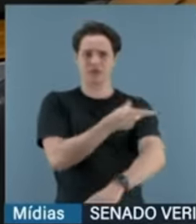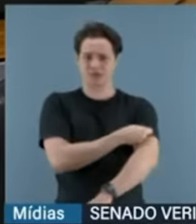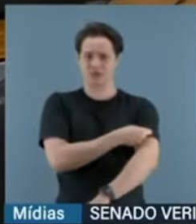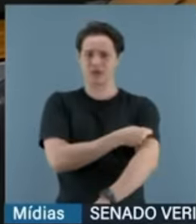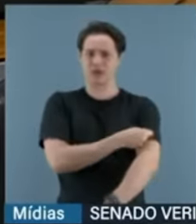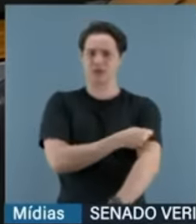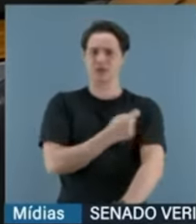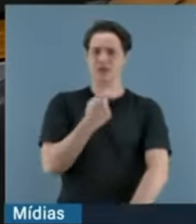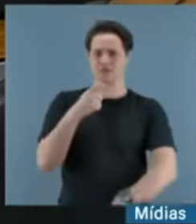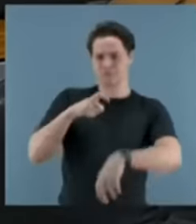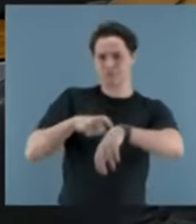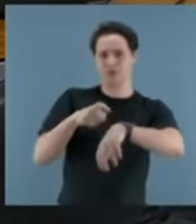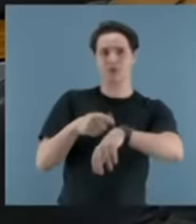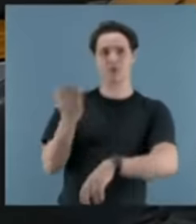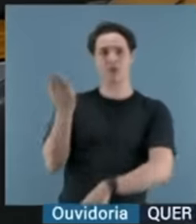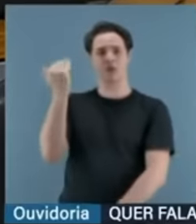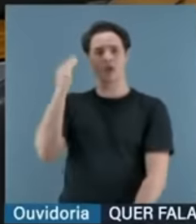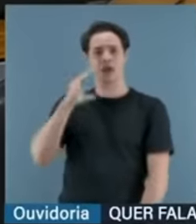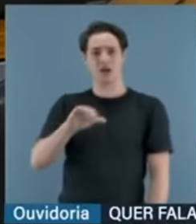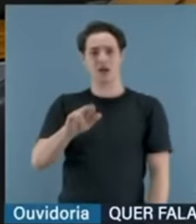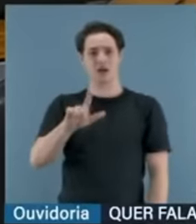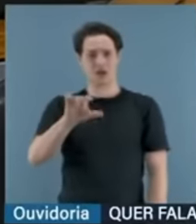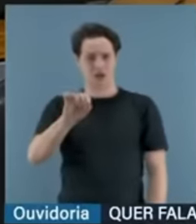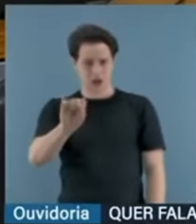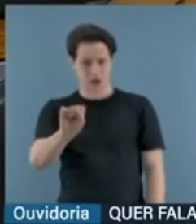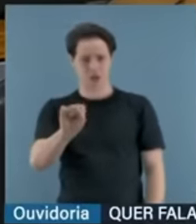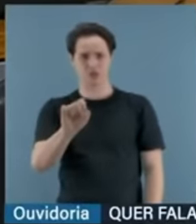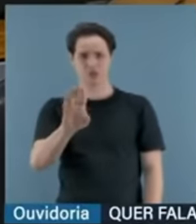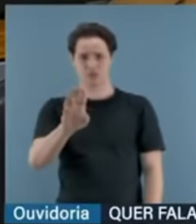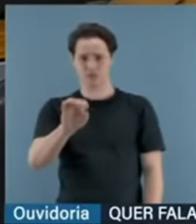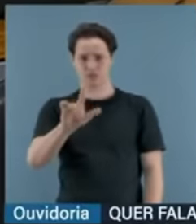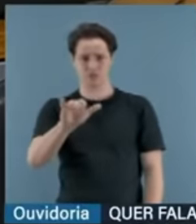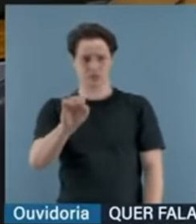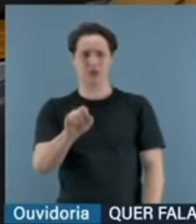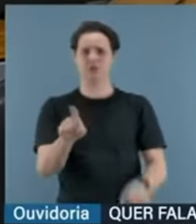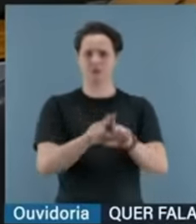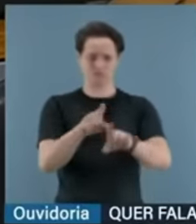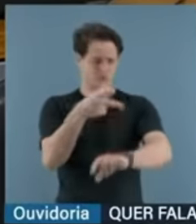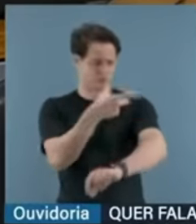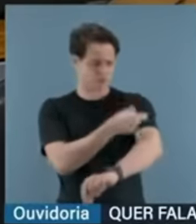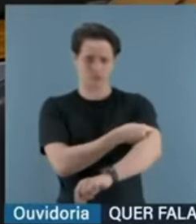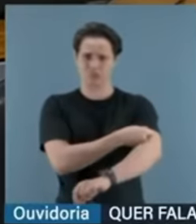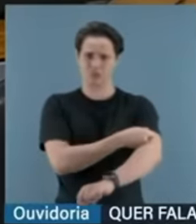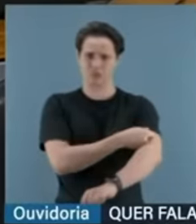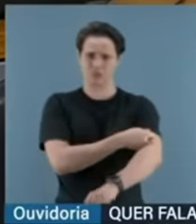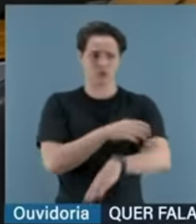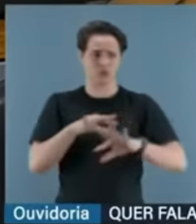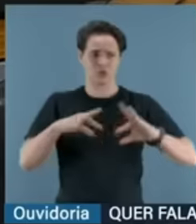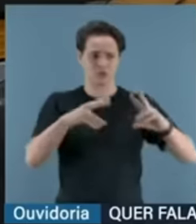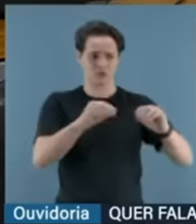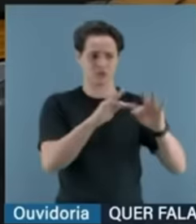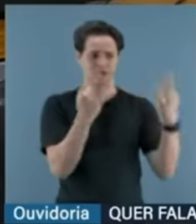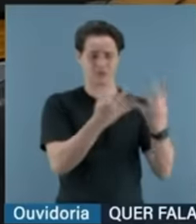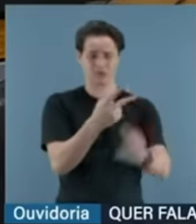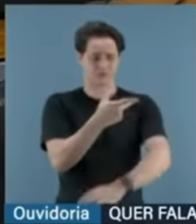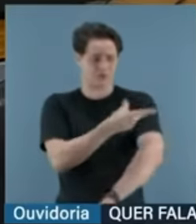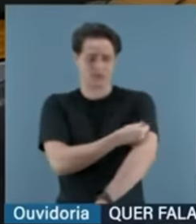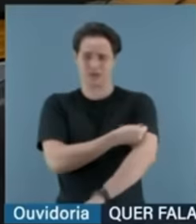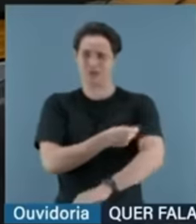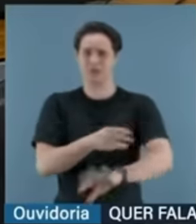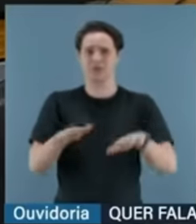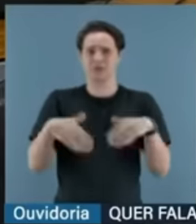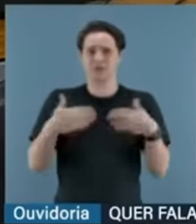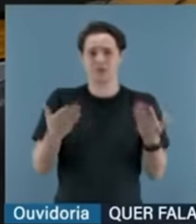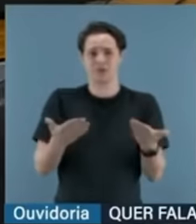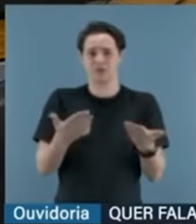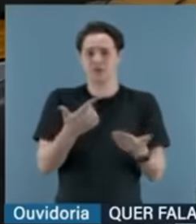agora há pouco que Carlos Bolsonaro também foi vacinado. O entorno do presidente Jair Bolsonaro foi vacinado. E então,